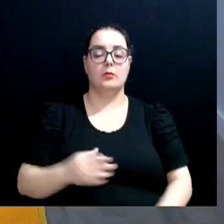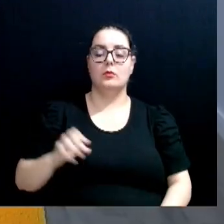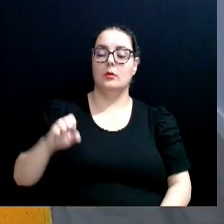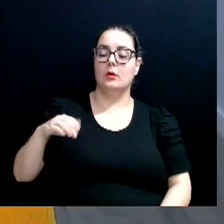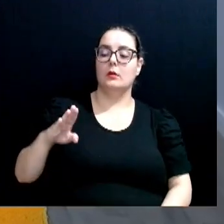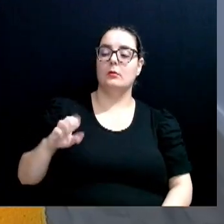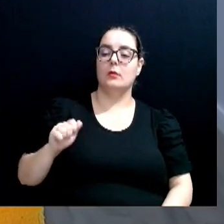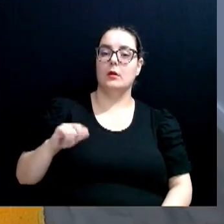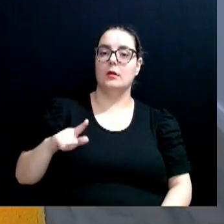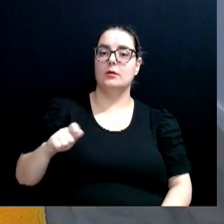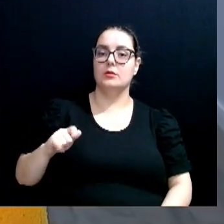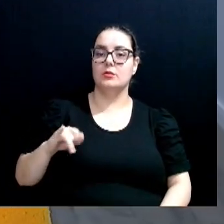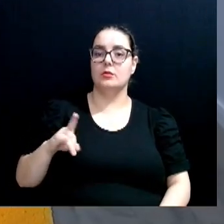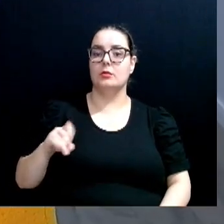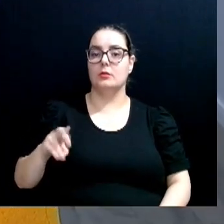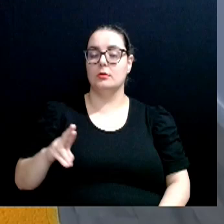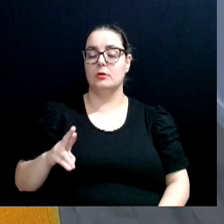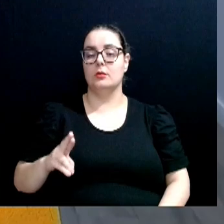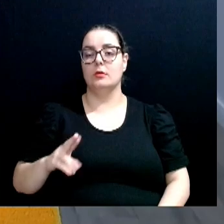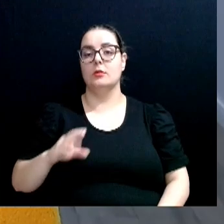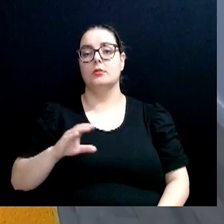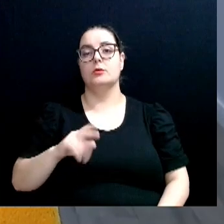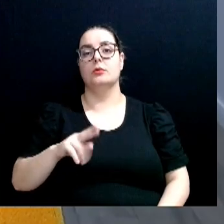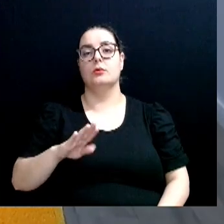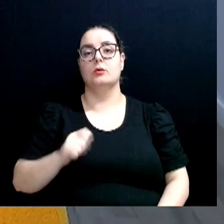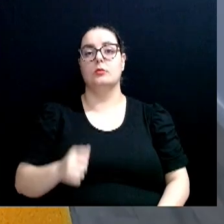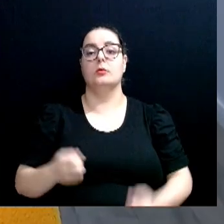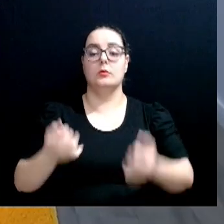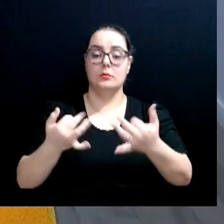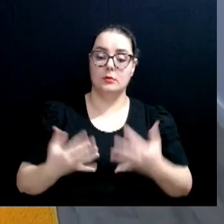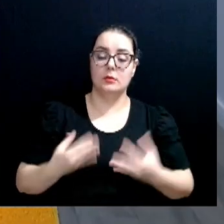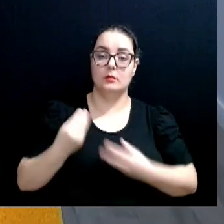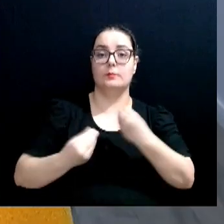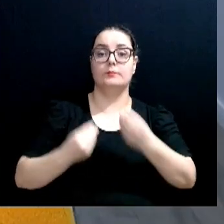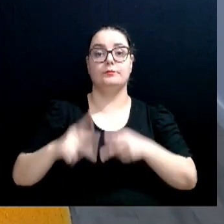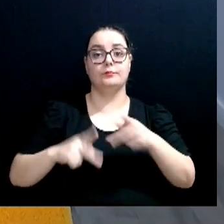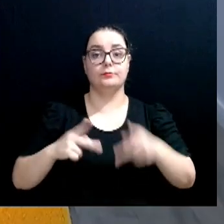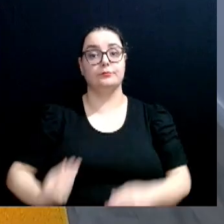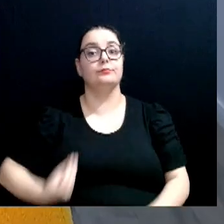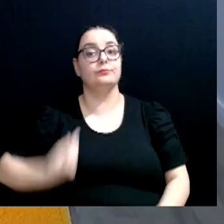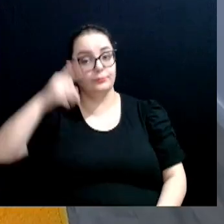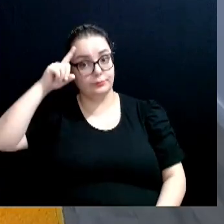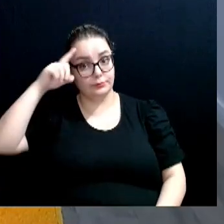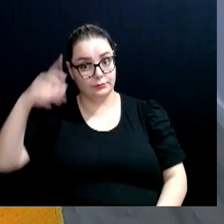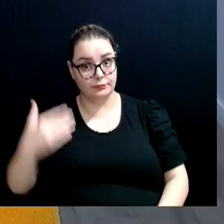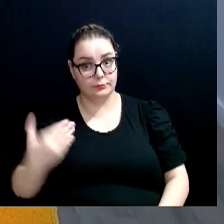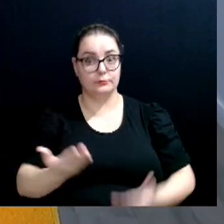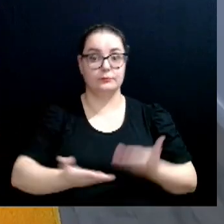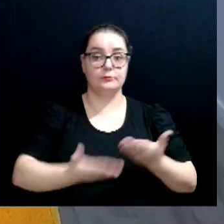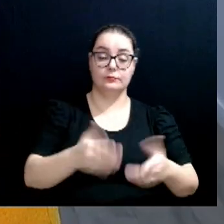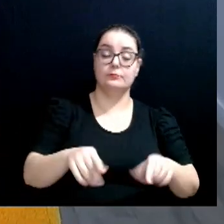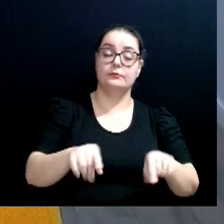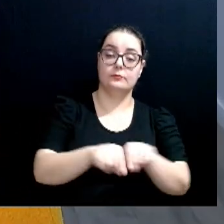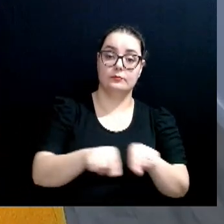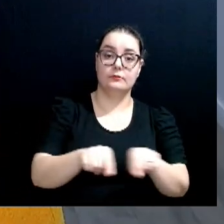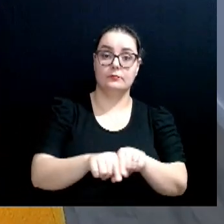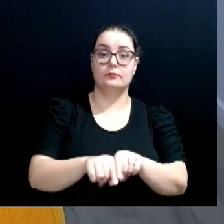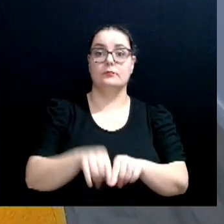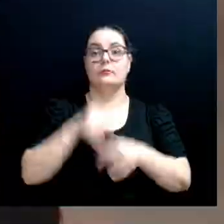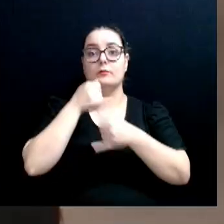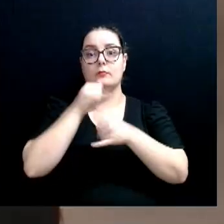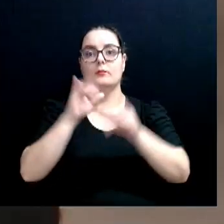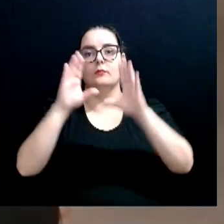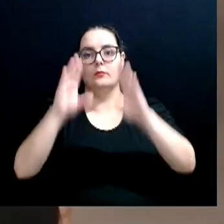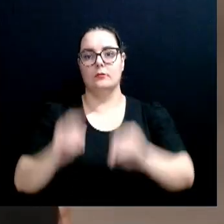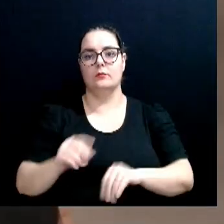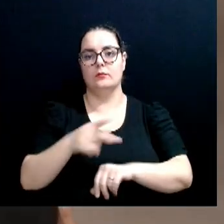que a população sobrevive diariamente, como que a população lida, inclusive com as quedas de energia que estão tendo no país nesse